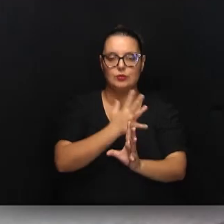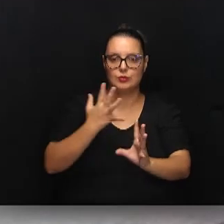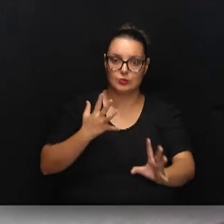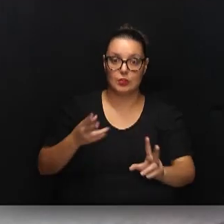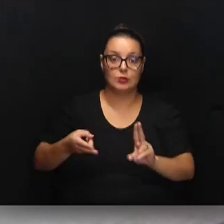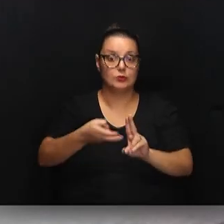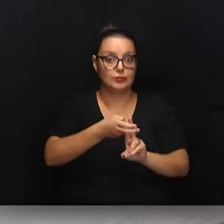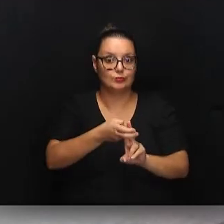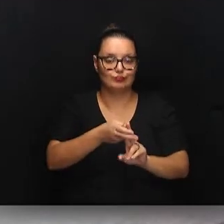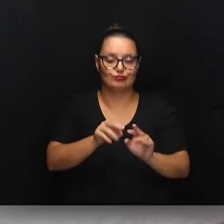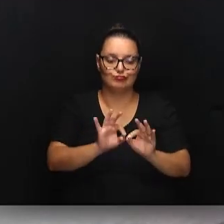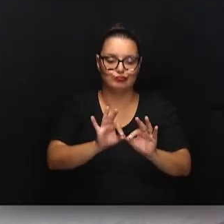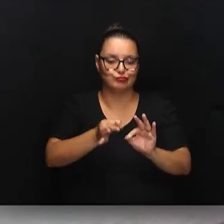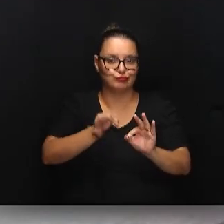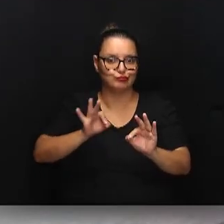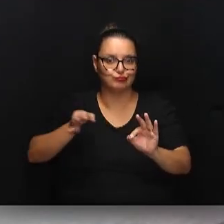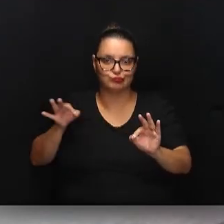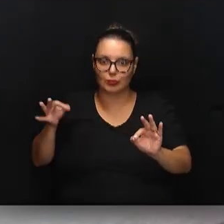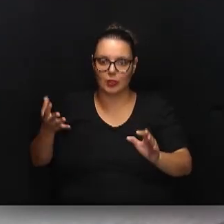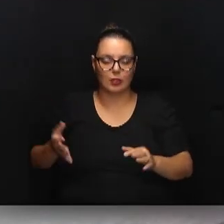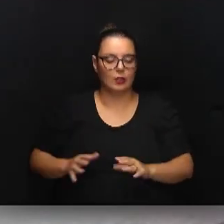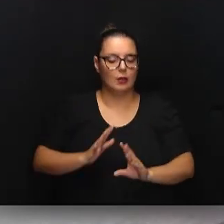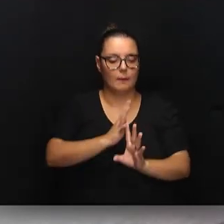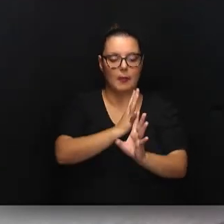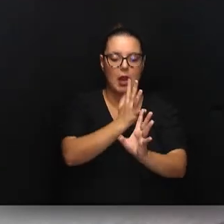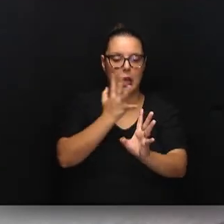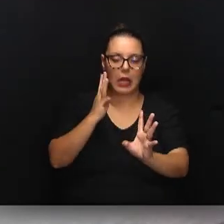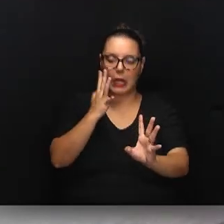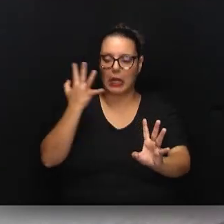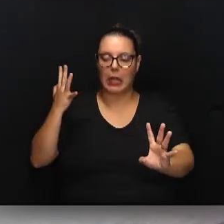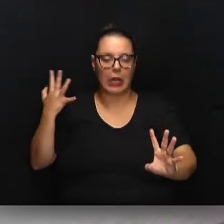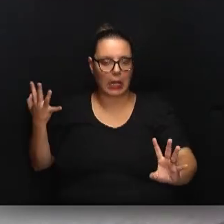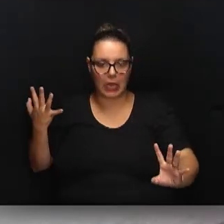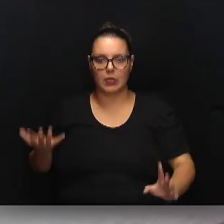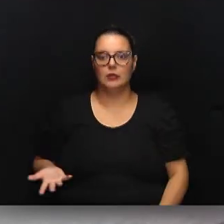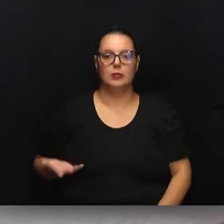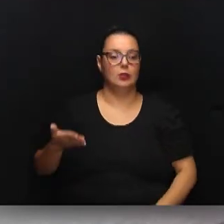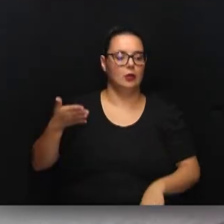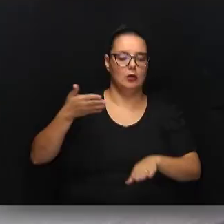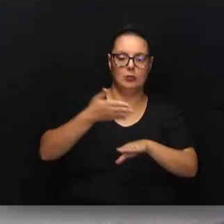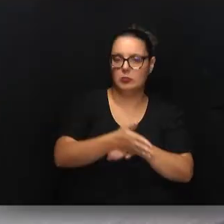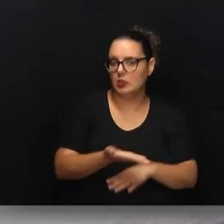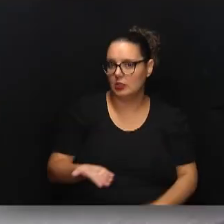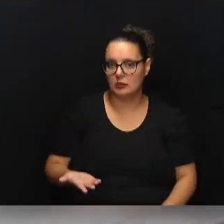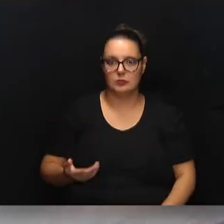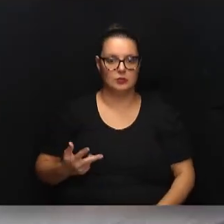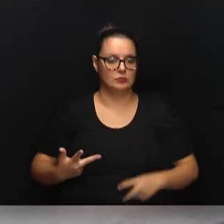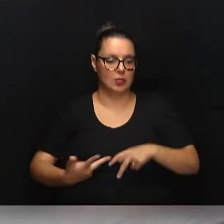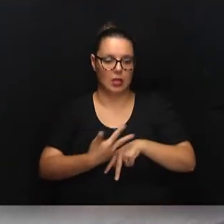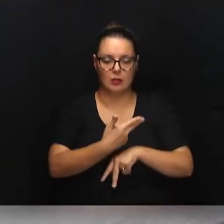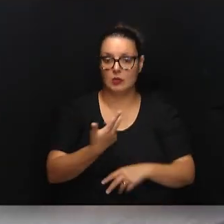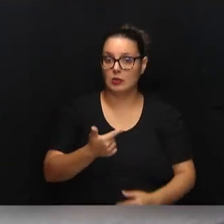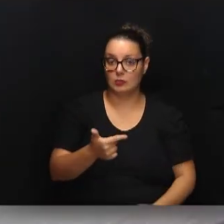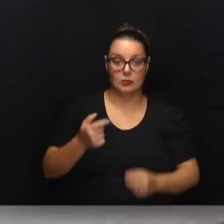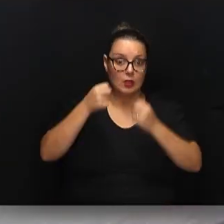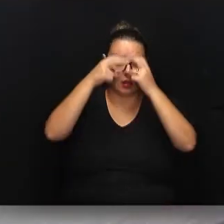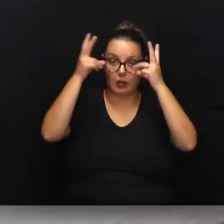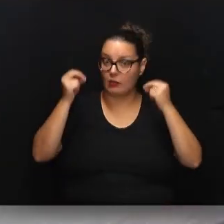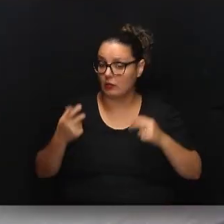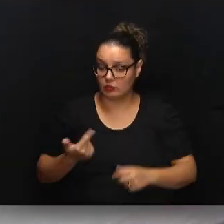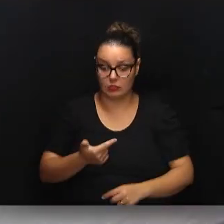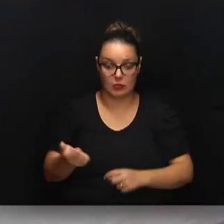estão quilométricas, as pessoas que precisam acessar consultas, procedimentos, cirurgias não estão conseguindo, não tem médico, não tem enfermeiro nas